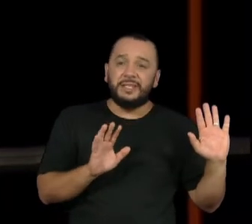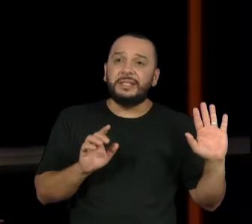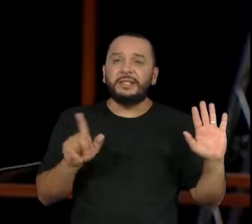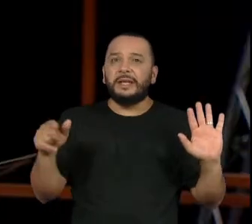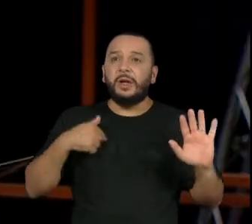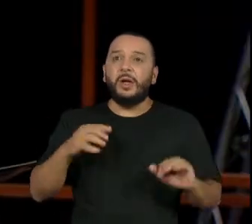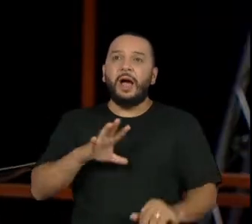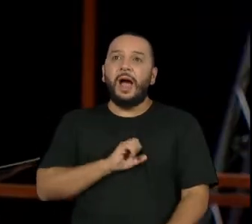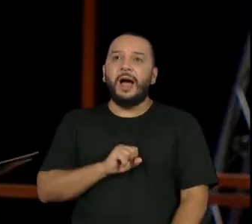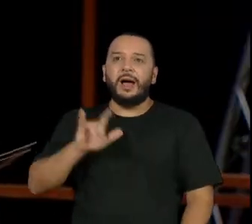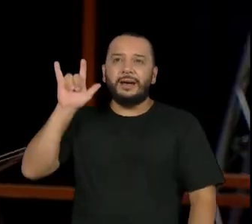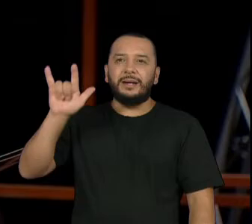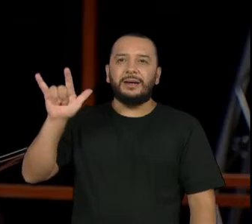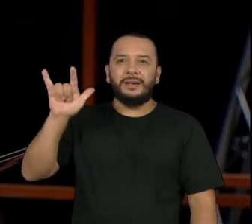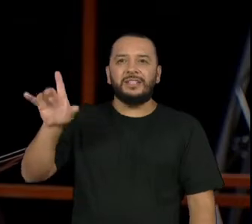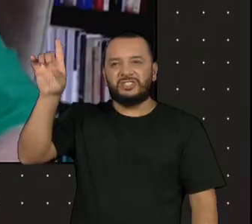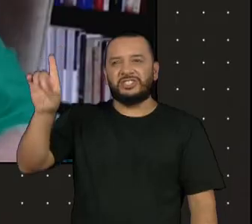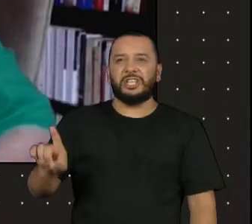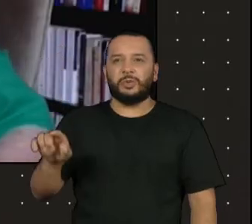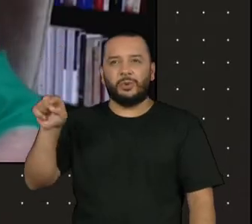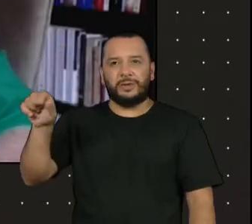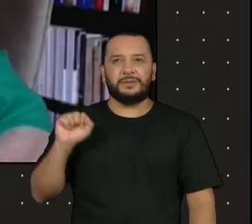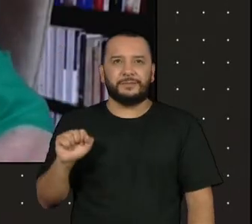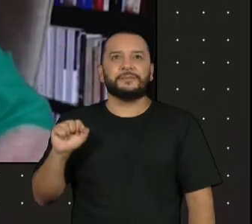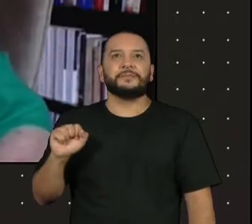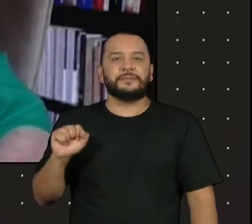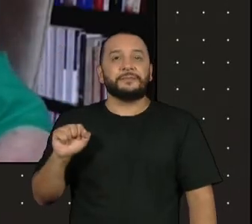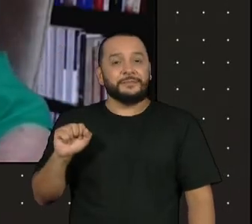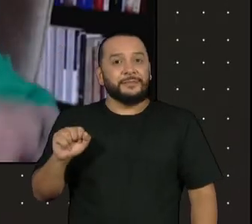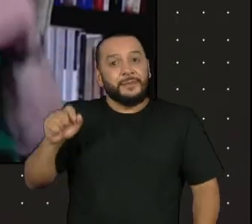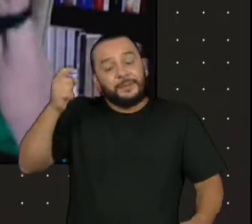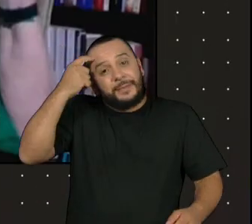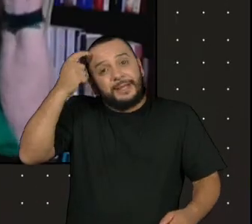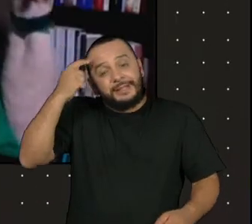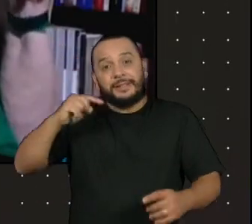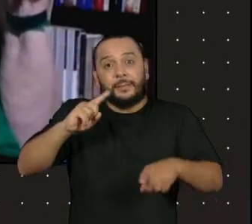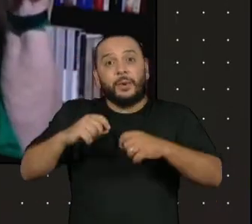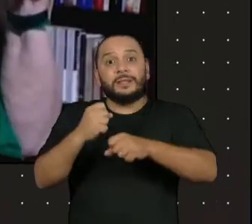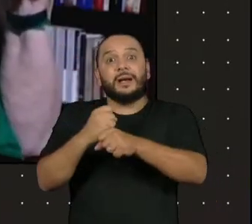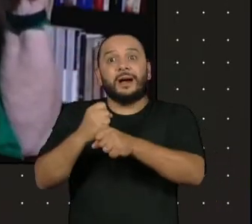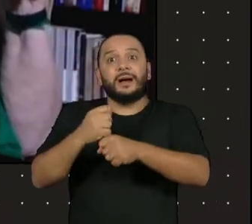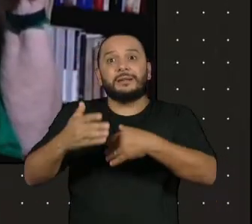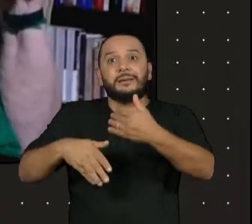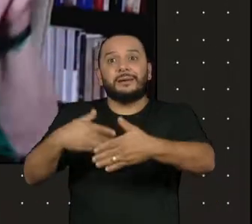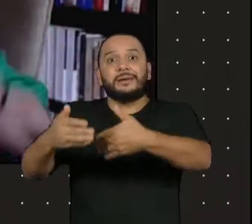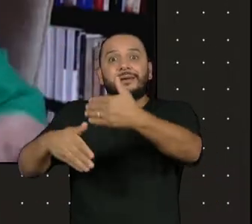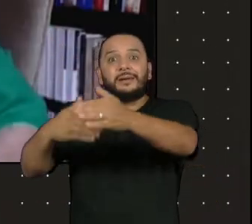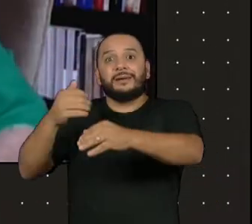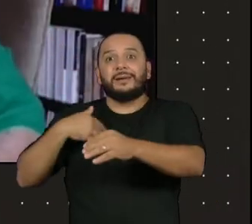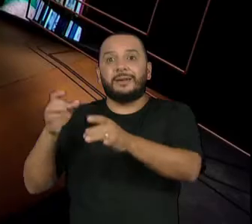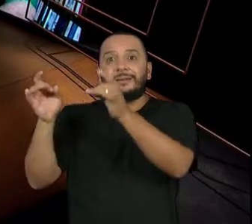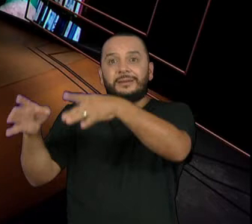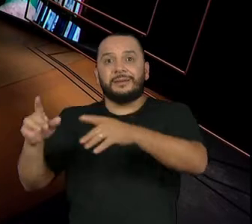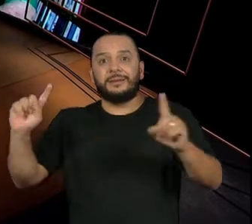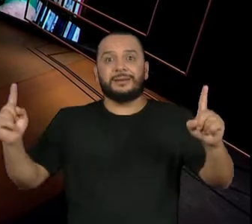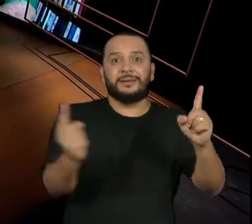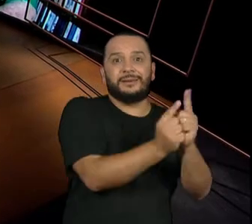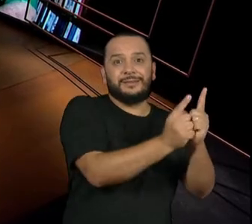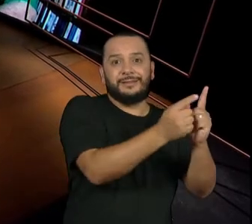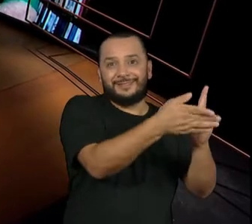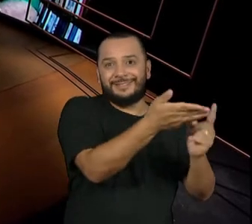Nada demais. Antunes é muito legal. Olha que boba. Se eu soubesse que meu destino estava ali.